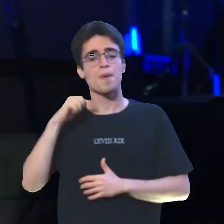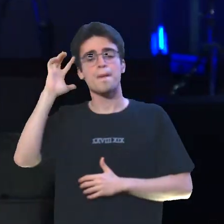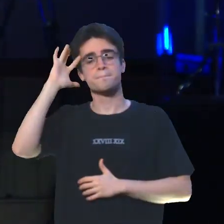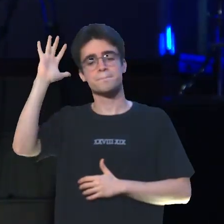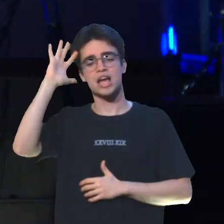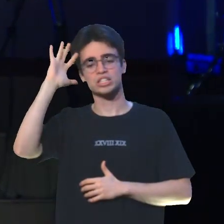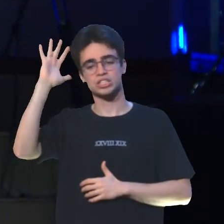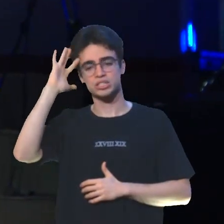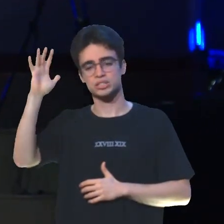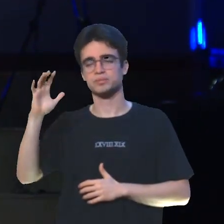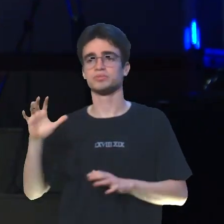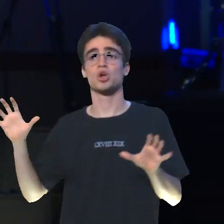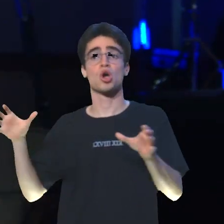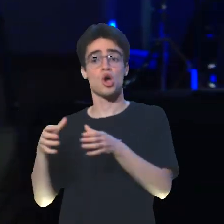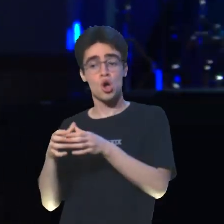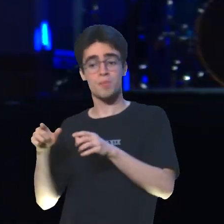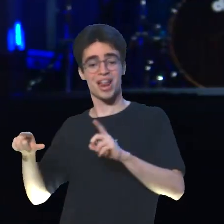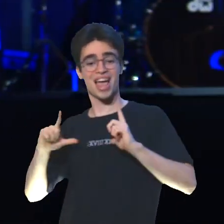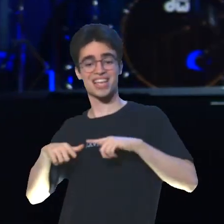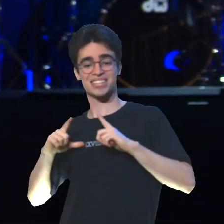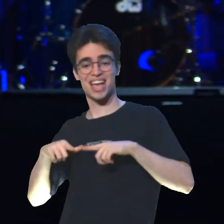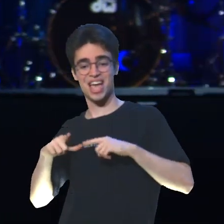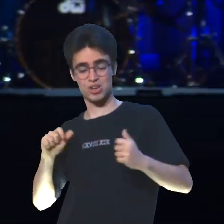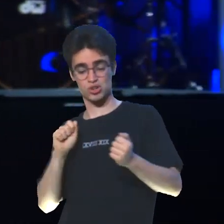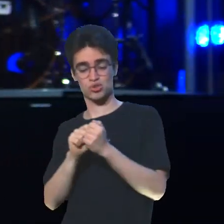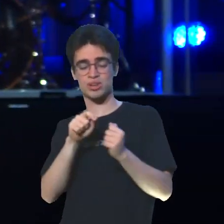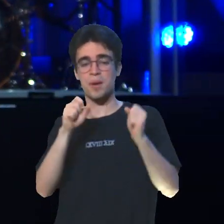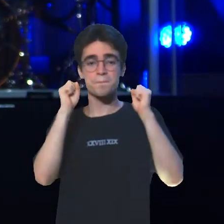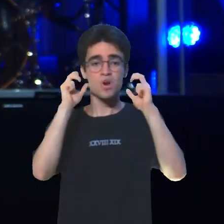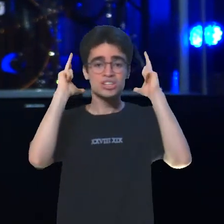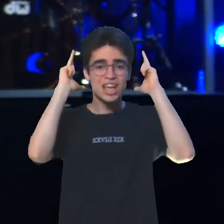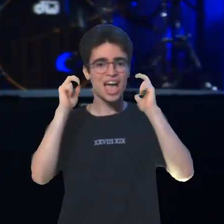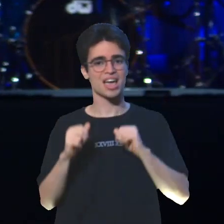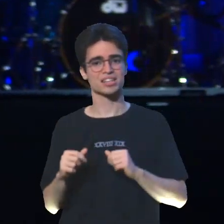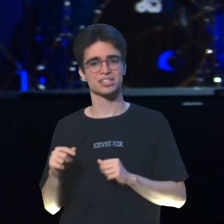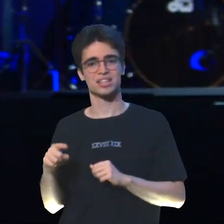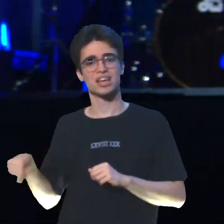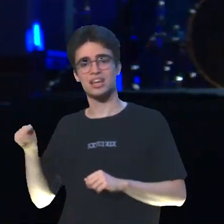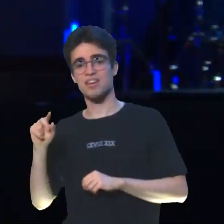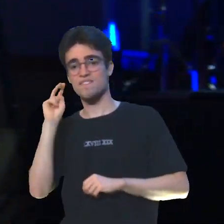esses israelitas que estavam com Moisés ao ver todos esses sinais.